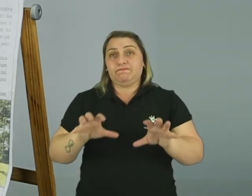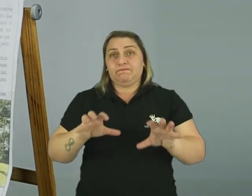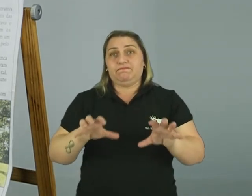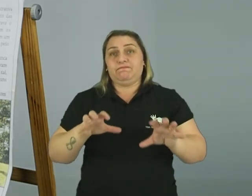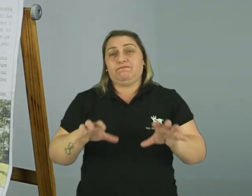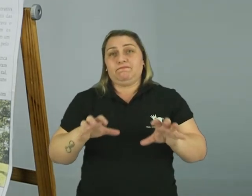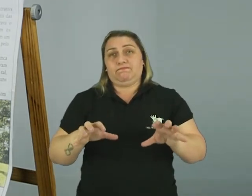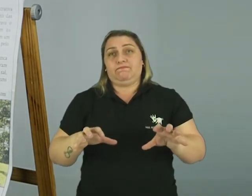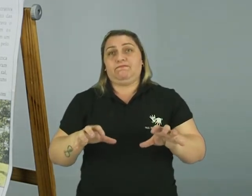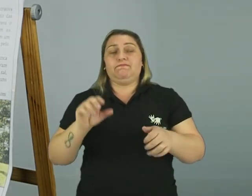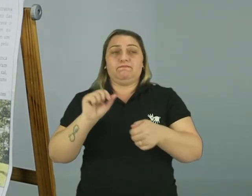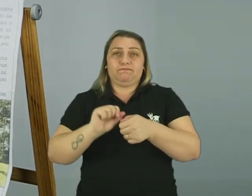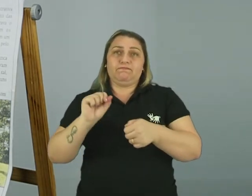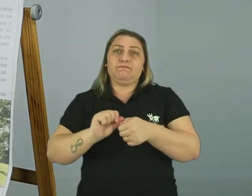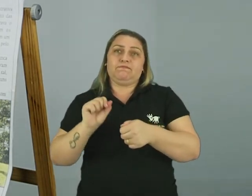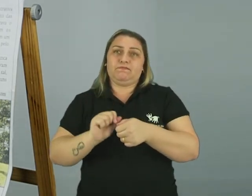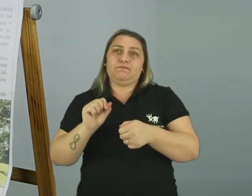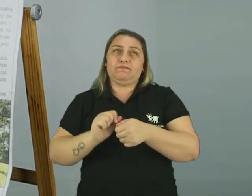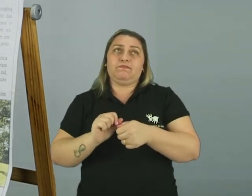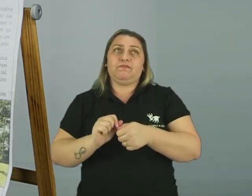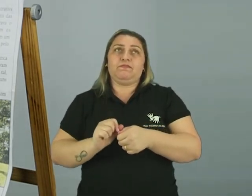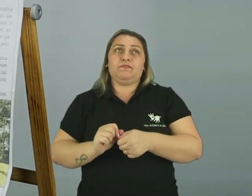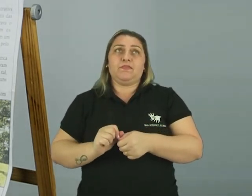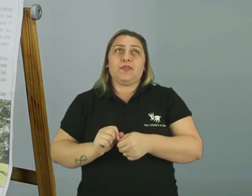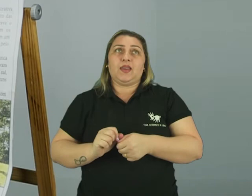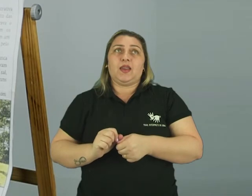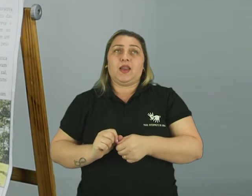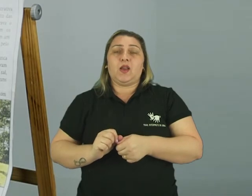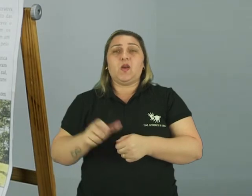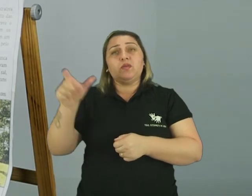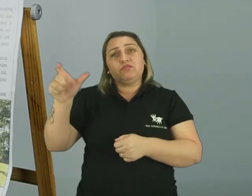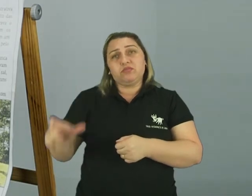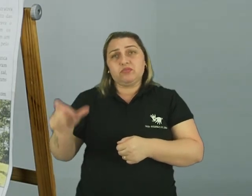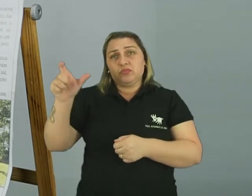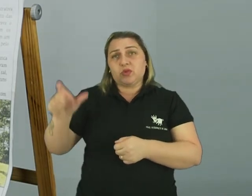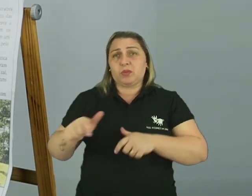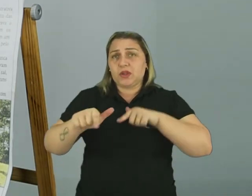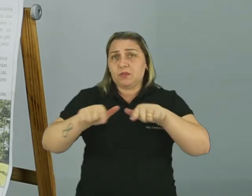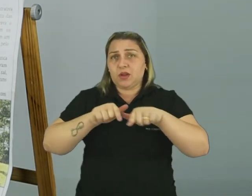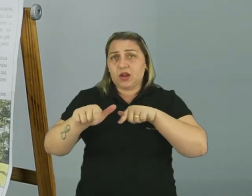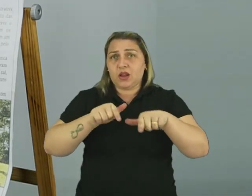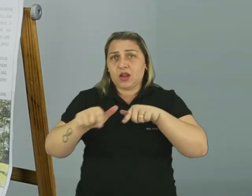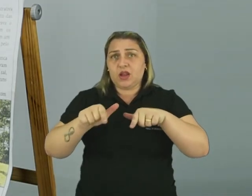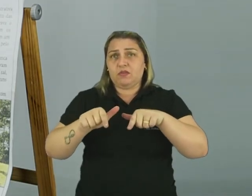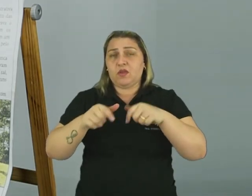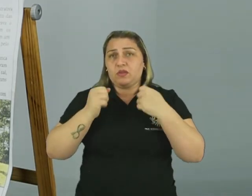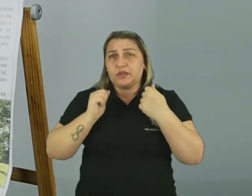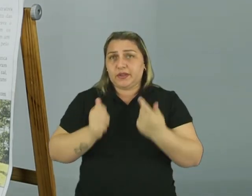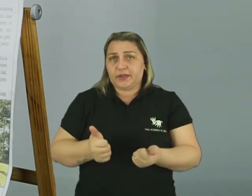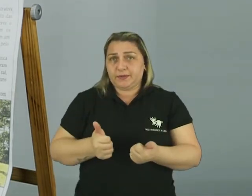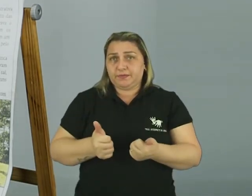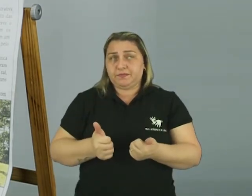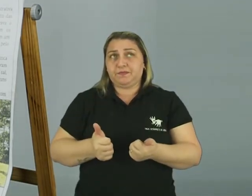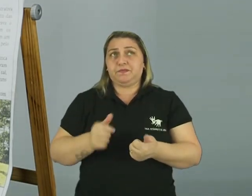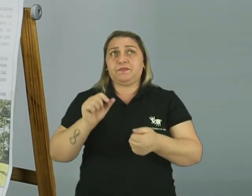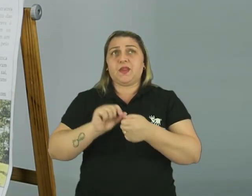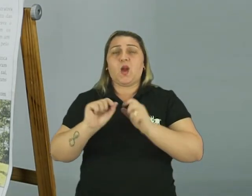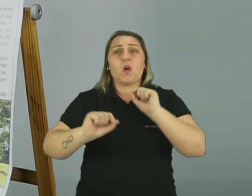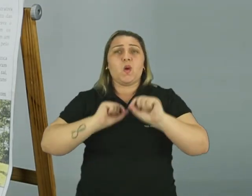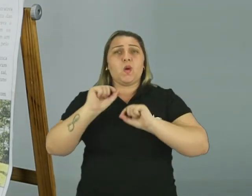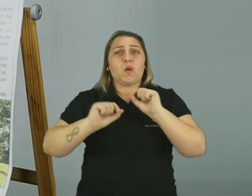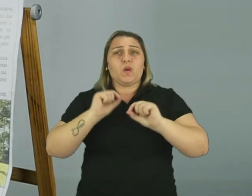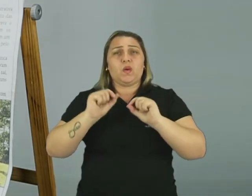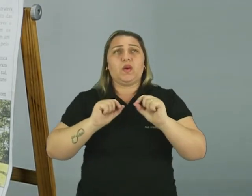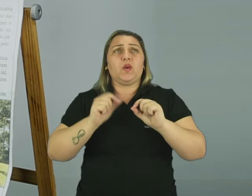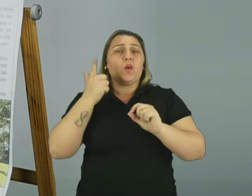que os seringueiros faziam, que os seringalistas faziam com os seringueiros. Ok? Então eles faziam o quê? Os